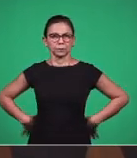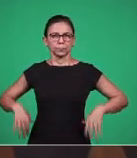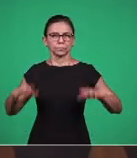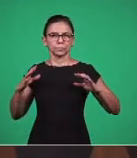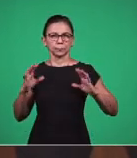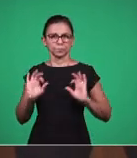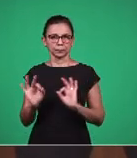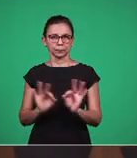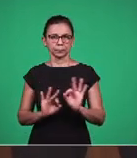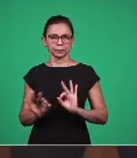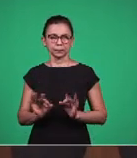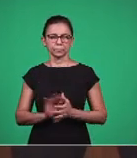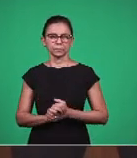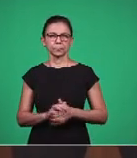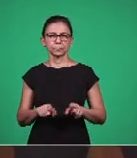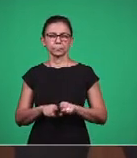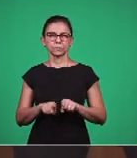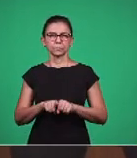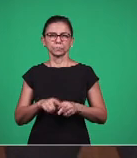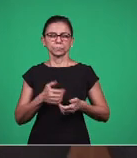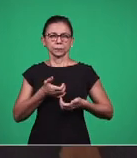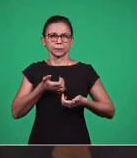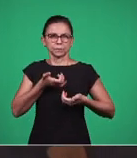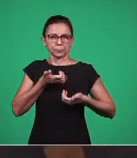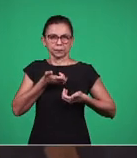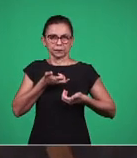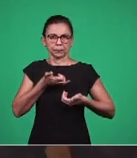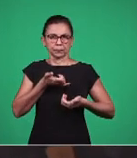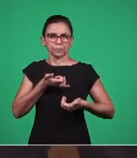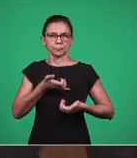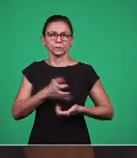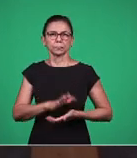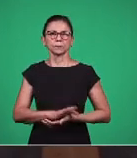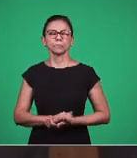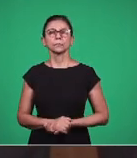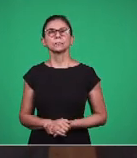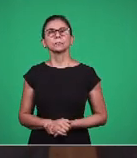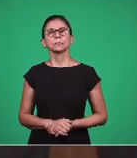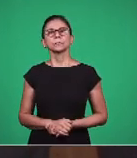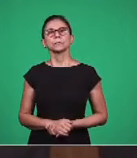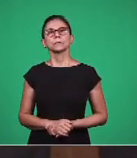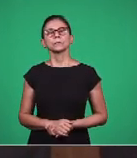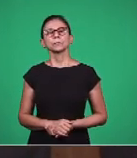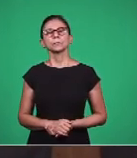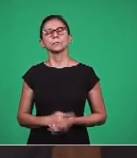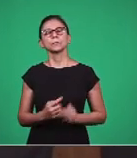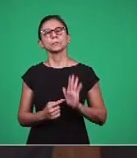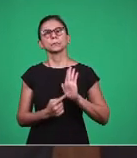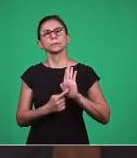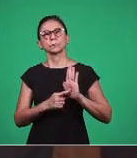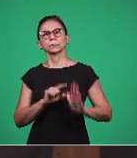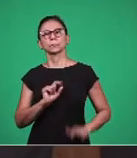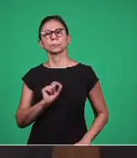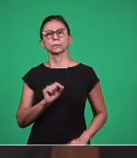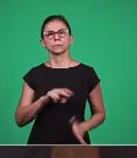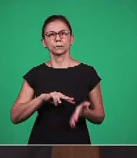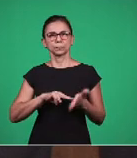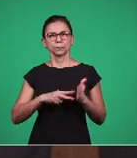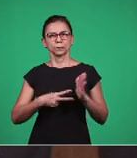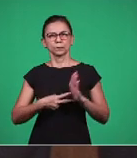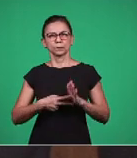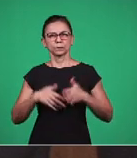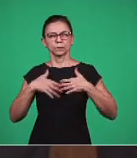candeias. A advertência aqui está no sentido de que os